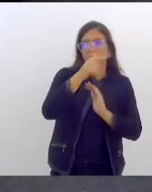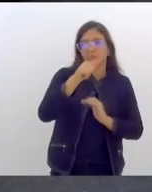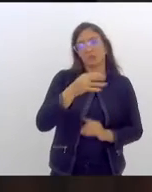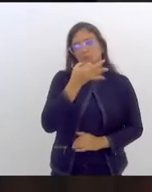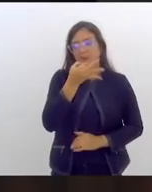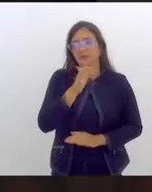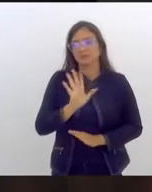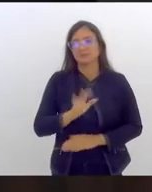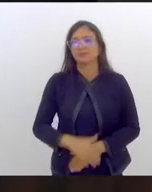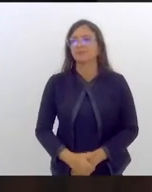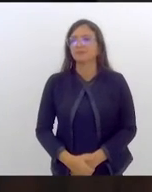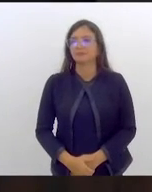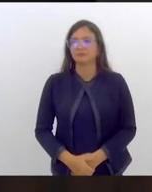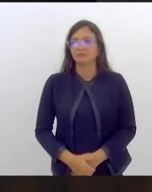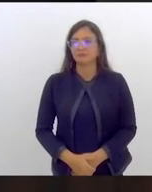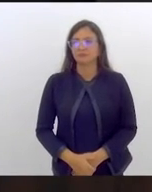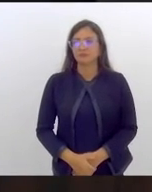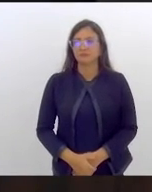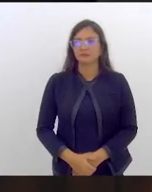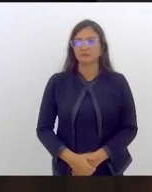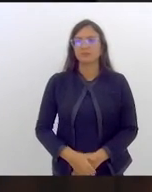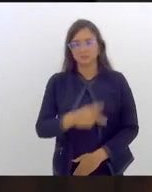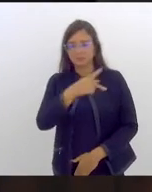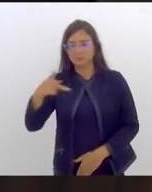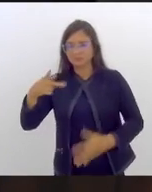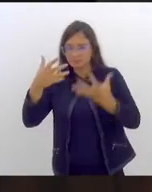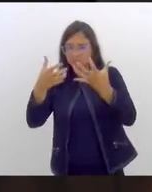parecer a presença